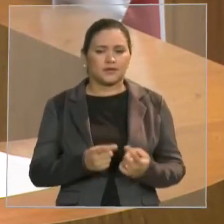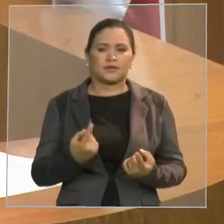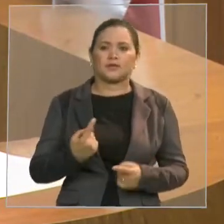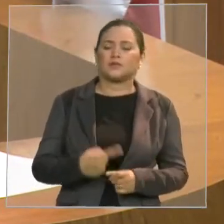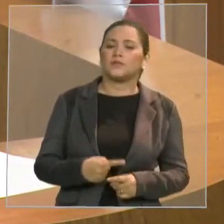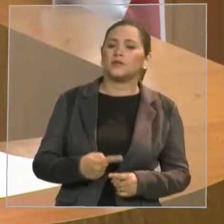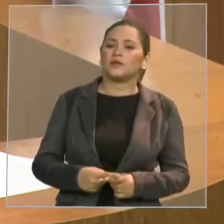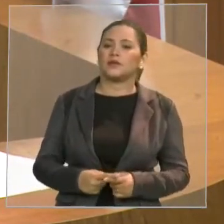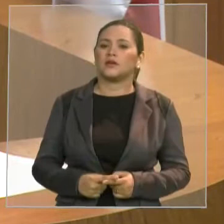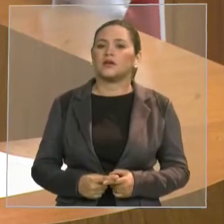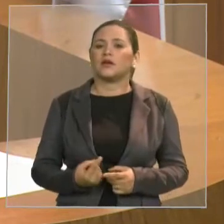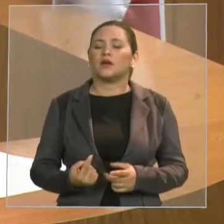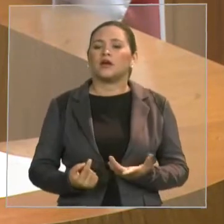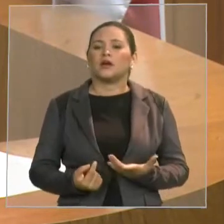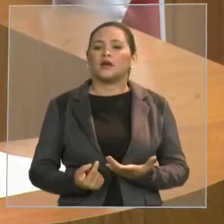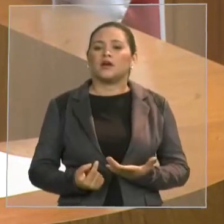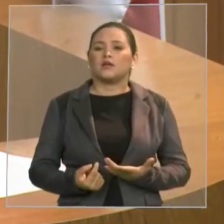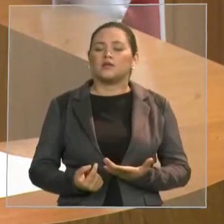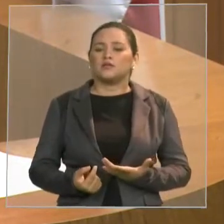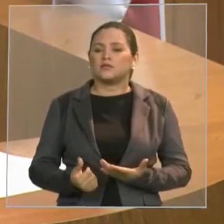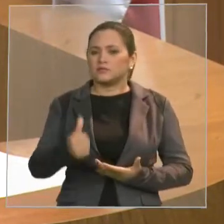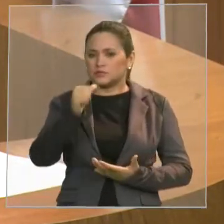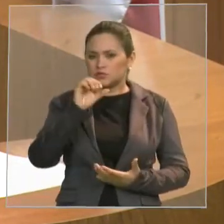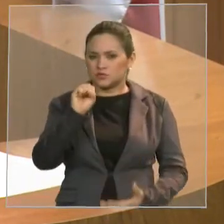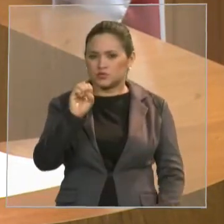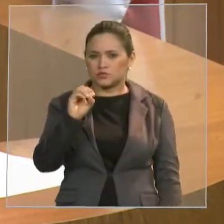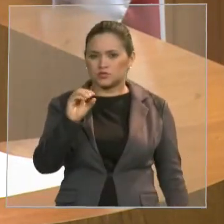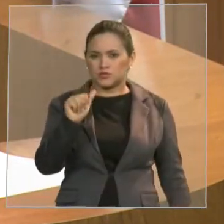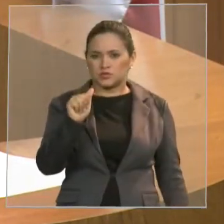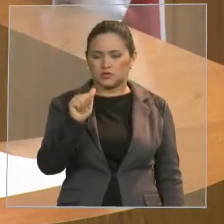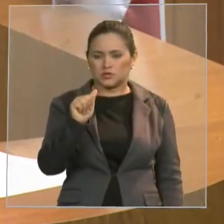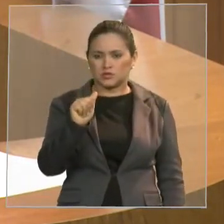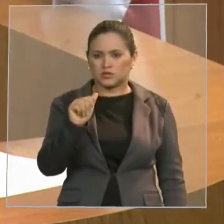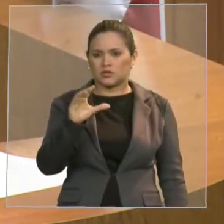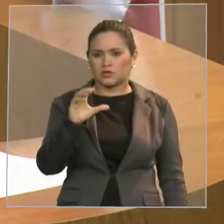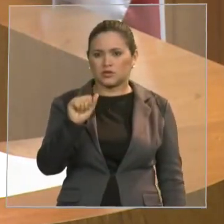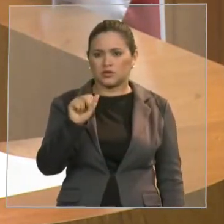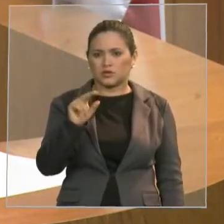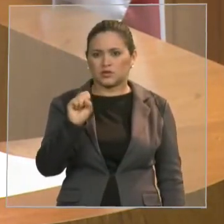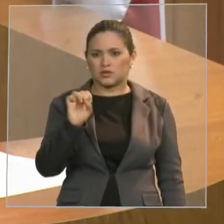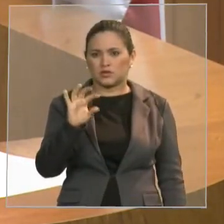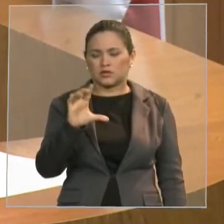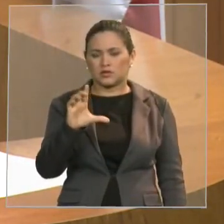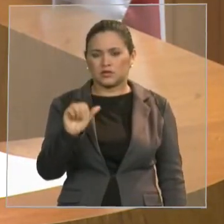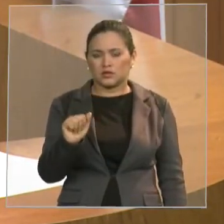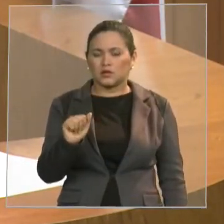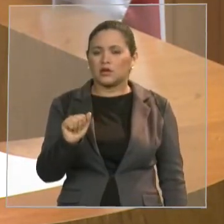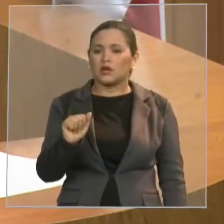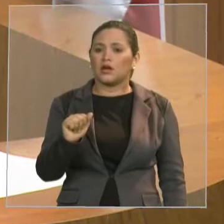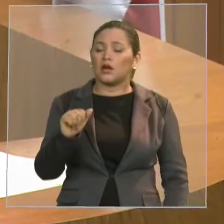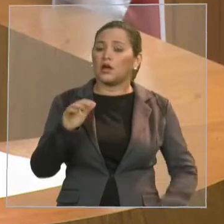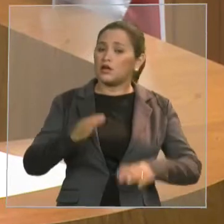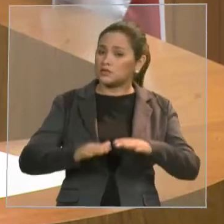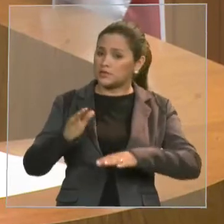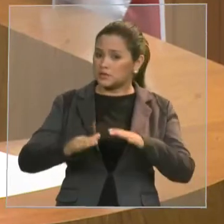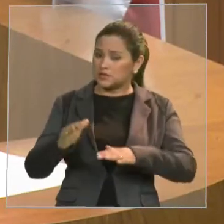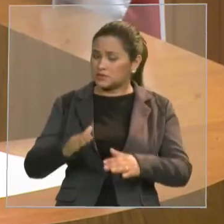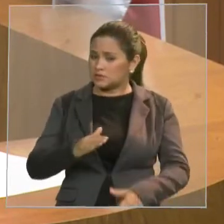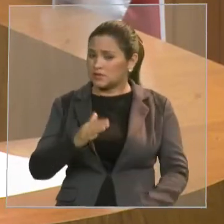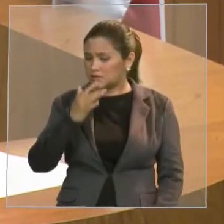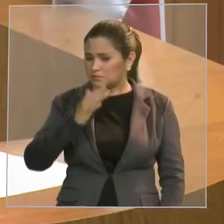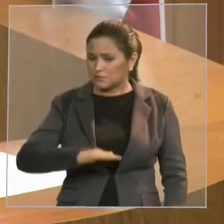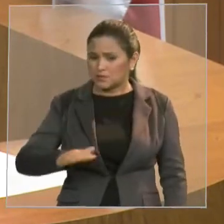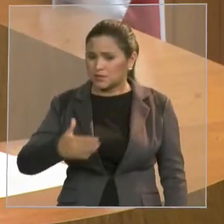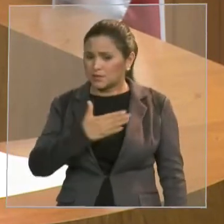de soda cáustica costuma levar a óbito, verdade. E todo mundo que é médico sabe disso. O secretário de saúde, embora não seja o